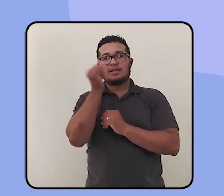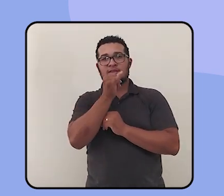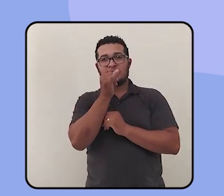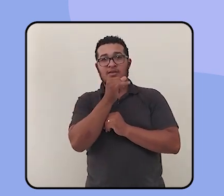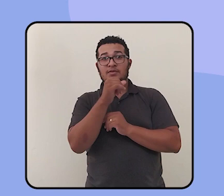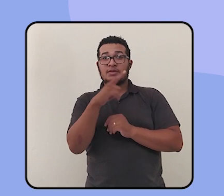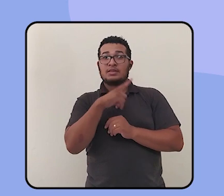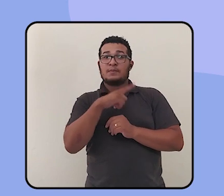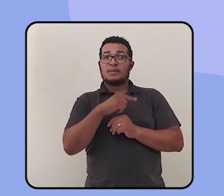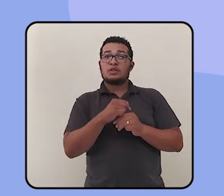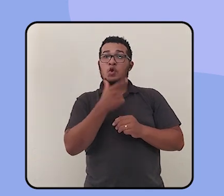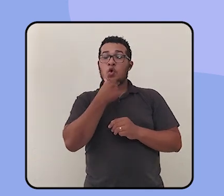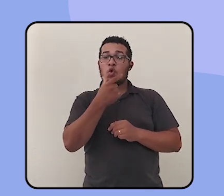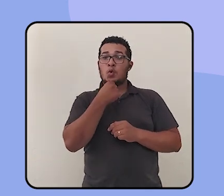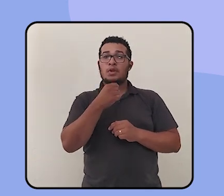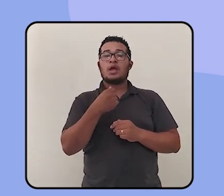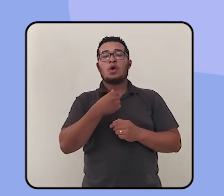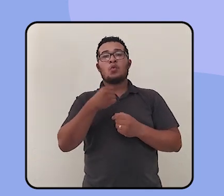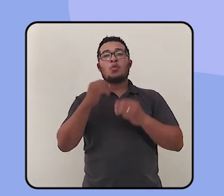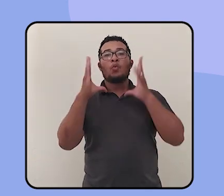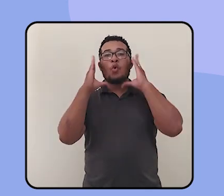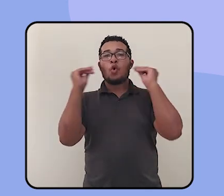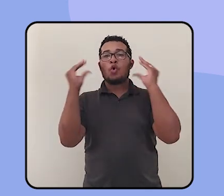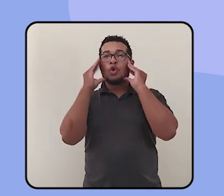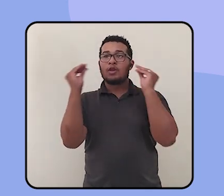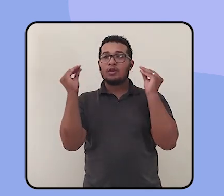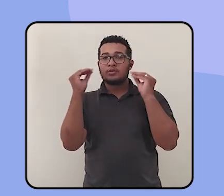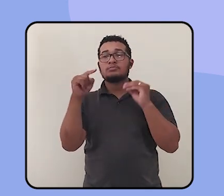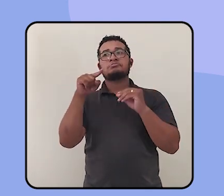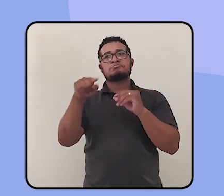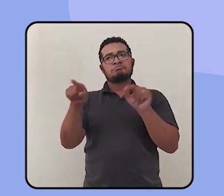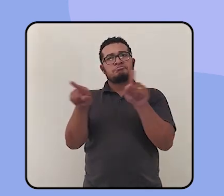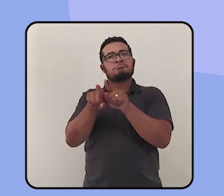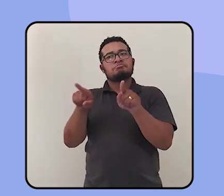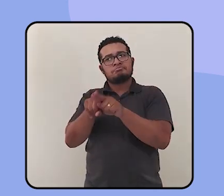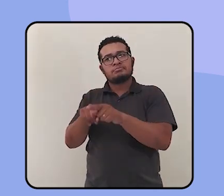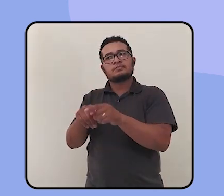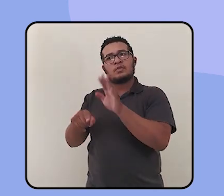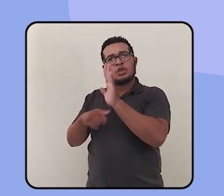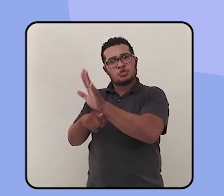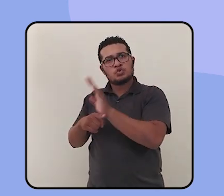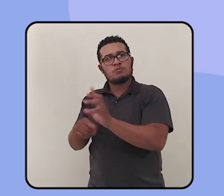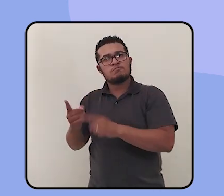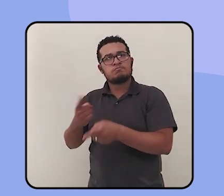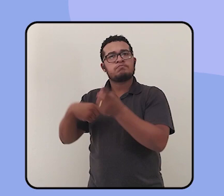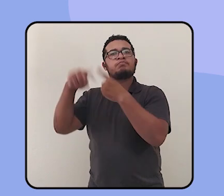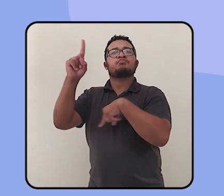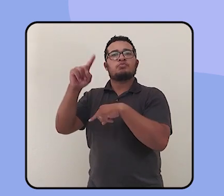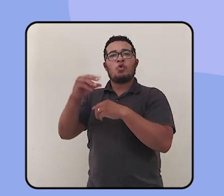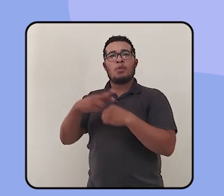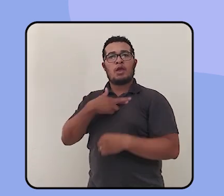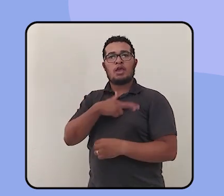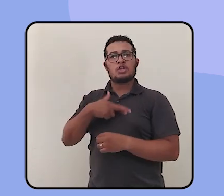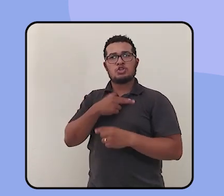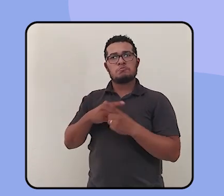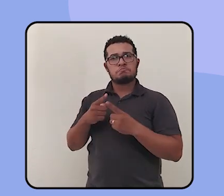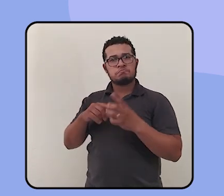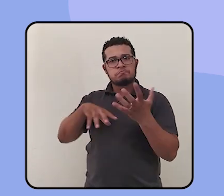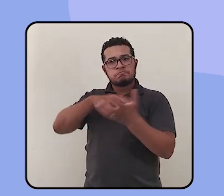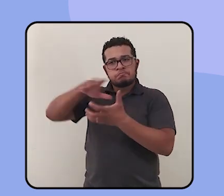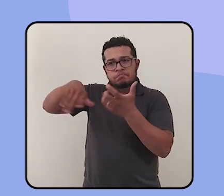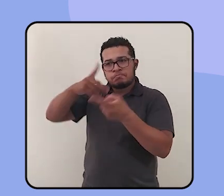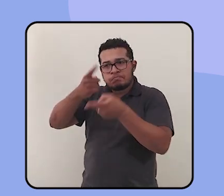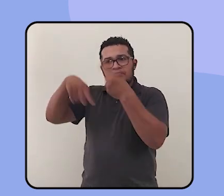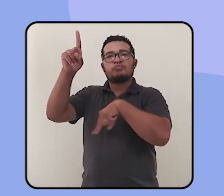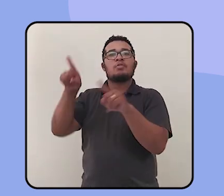elogio da loucura holandês inclusive esse livro acabou ajudando no processo de reforma religiosa é